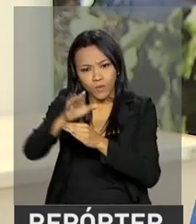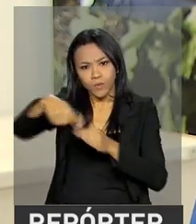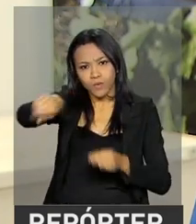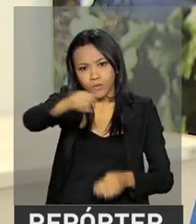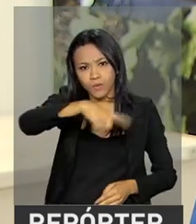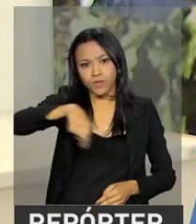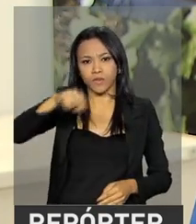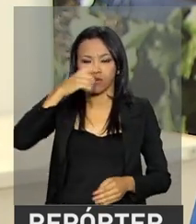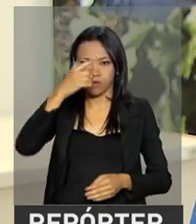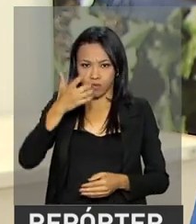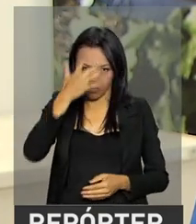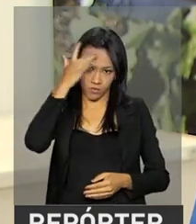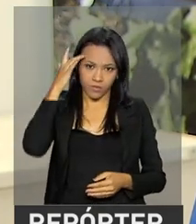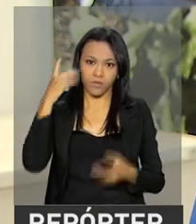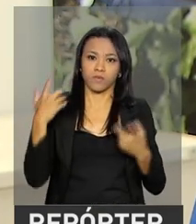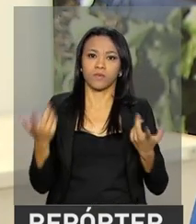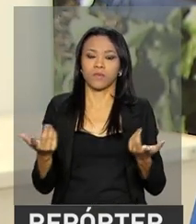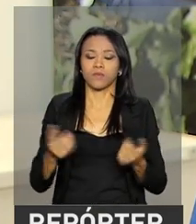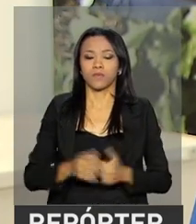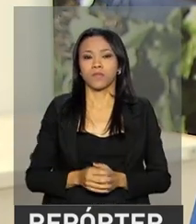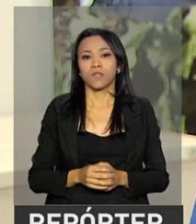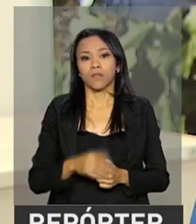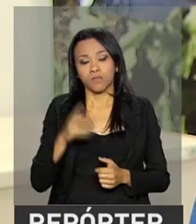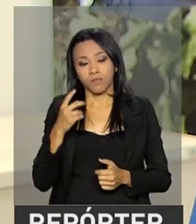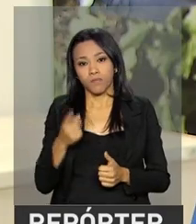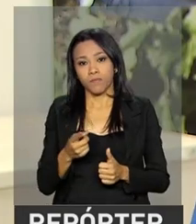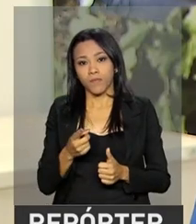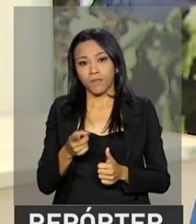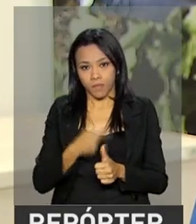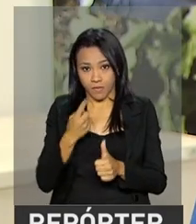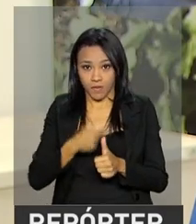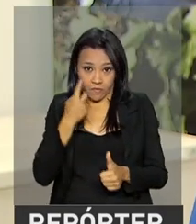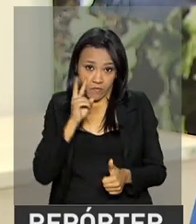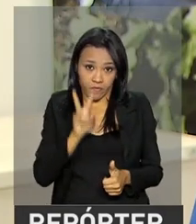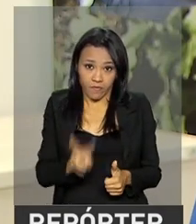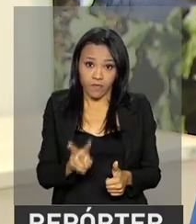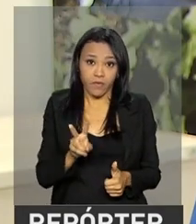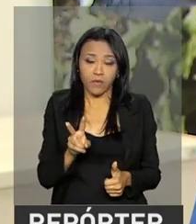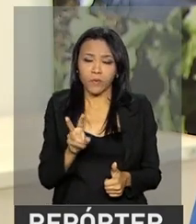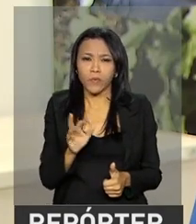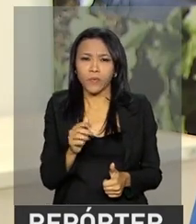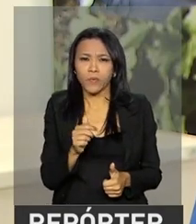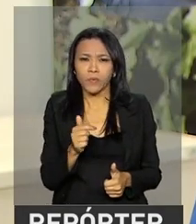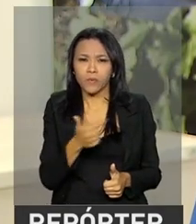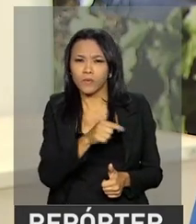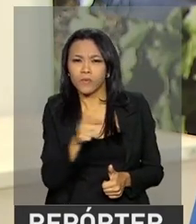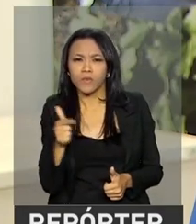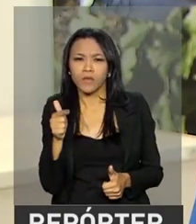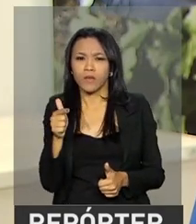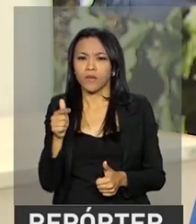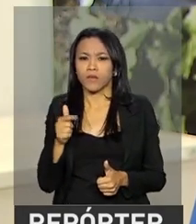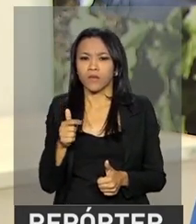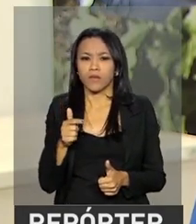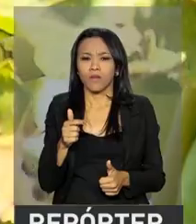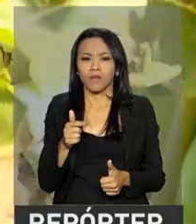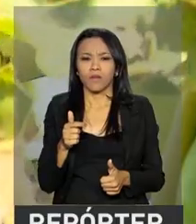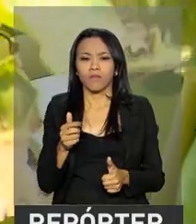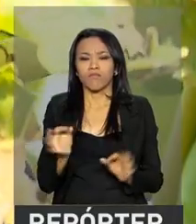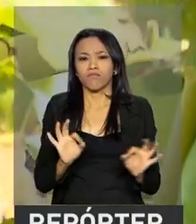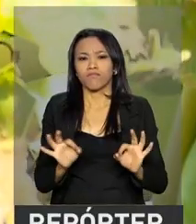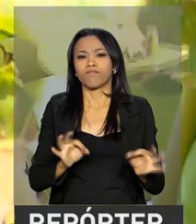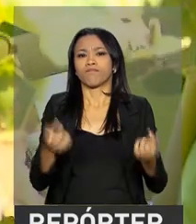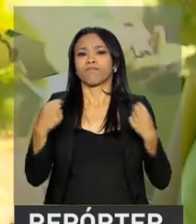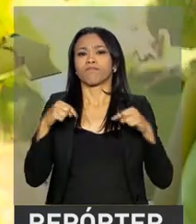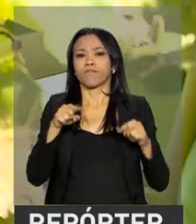em termos de vendas observada historicamente é não há nenhuma perspectiva de falta de luz nenhuma linha de uma forma o